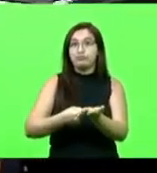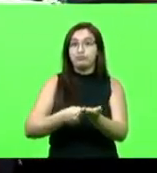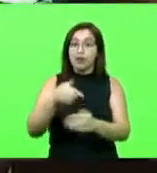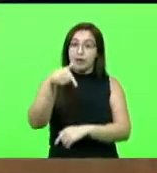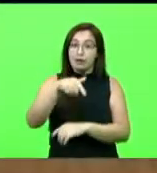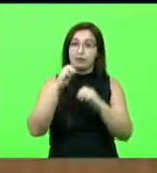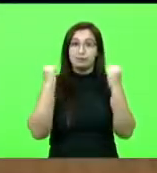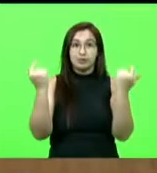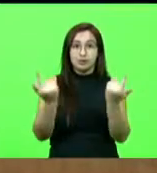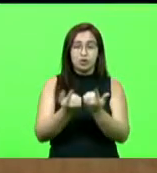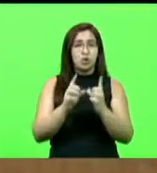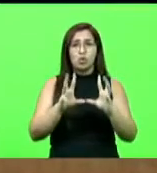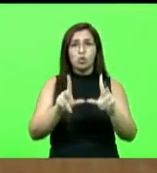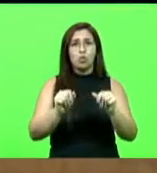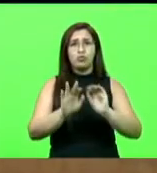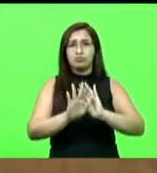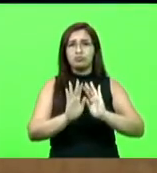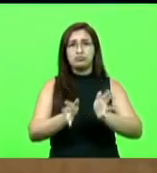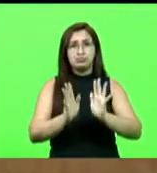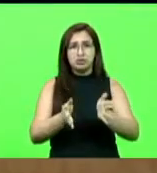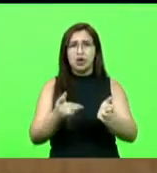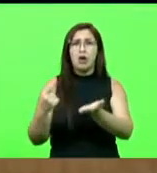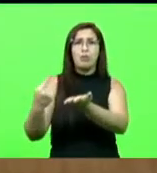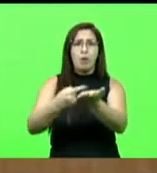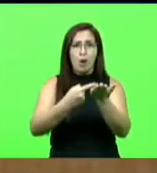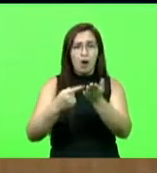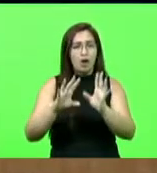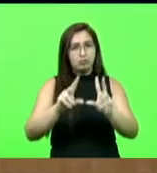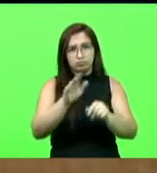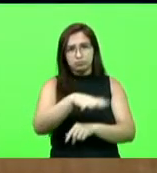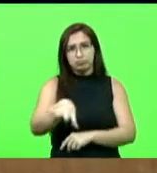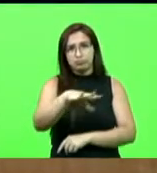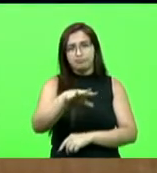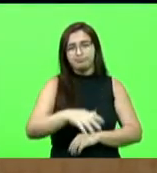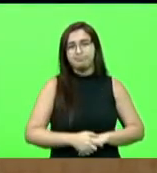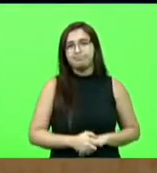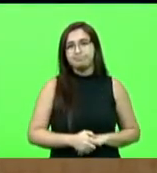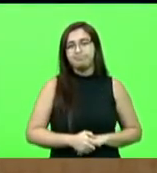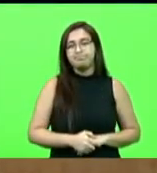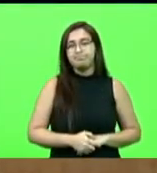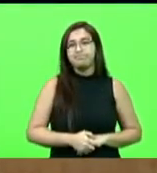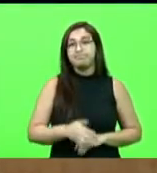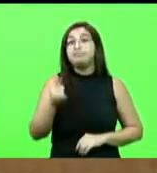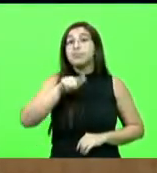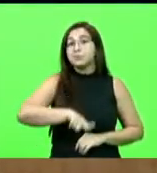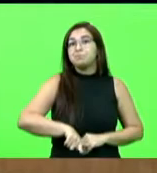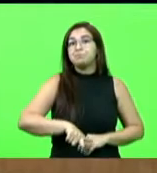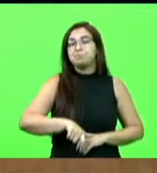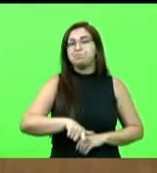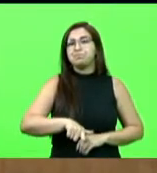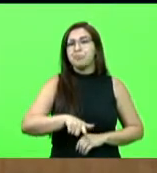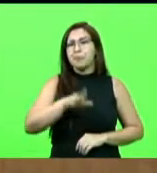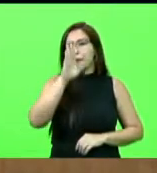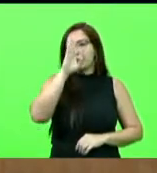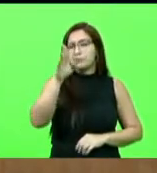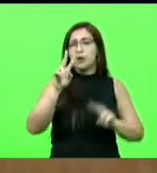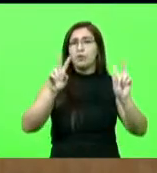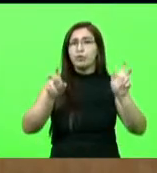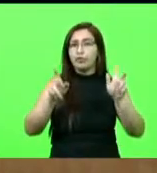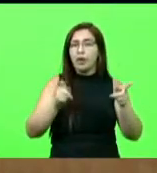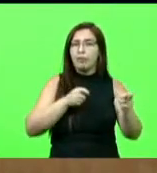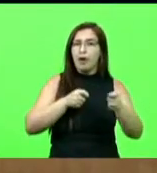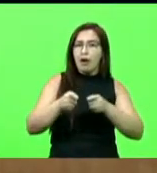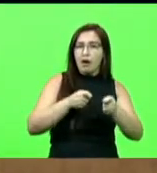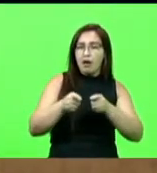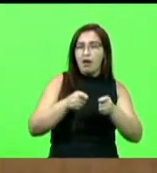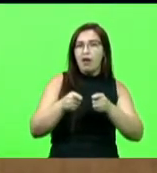já amplamente acordado entre as partes. Eu quero ressaltar principalmente essa questão da negociação à